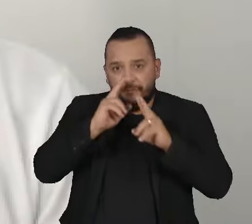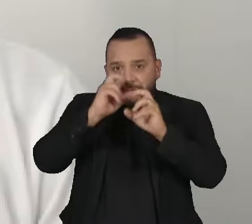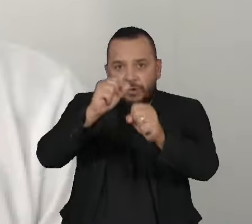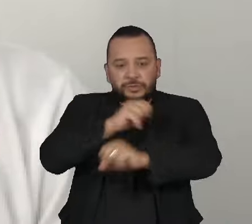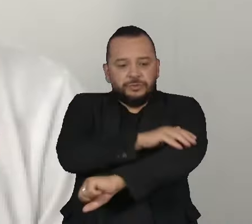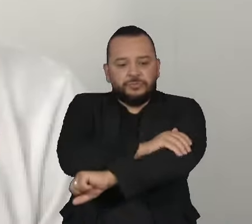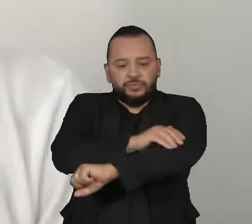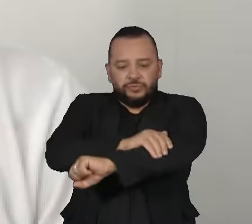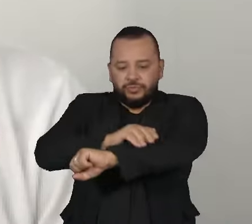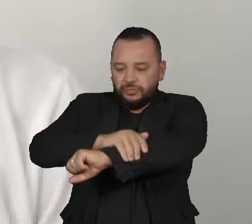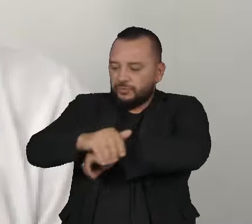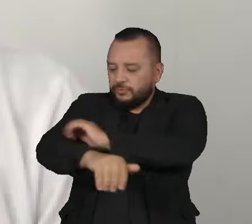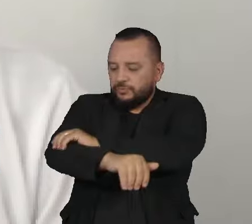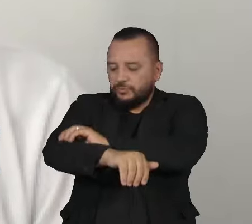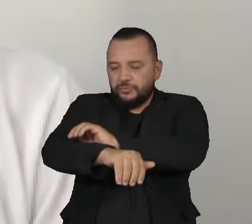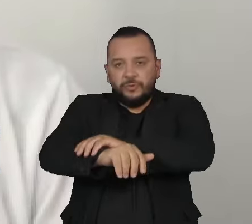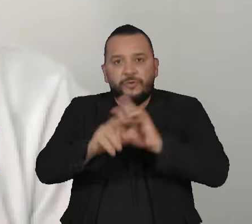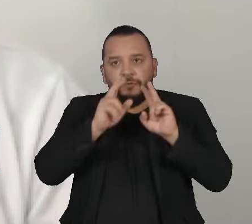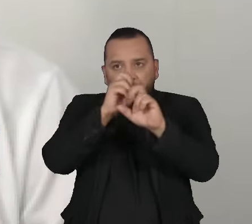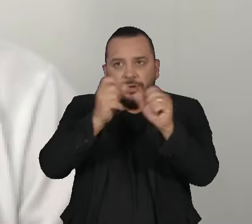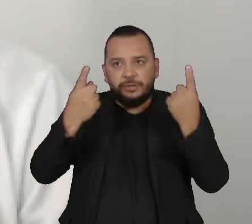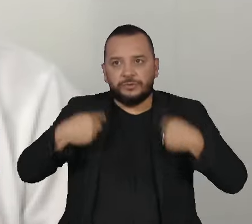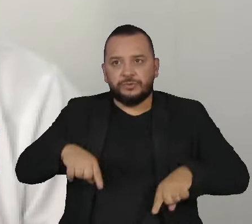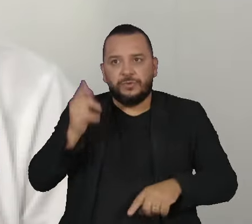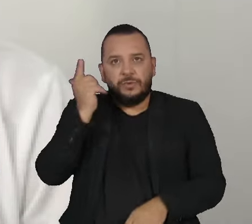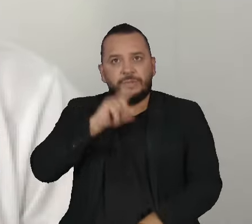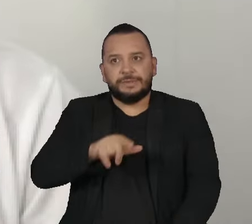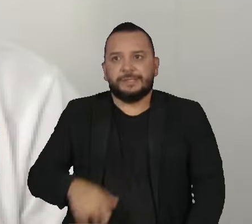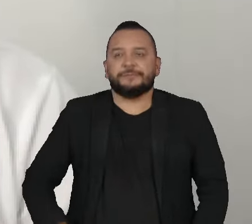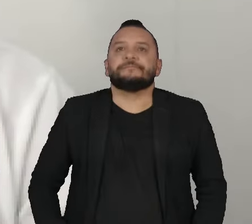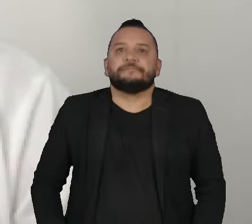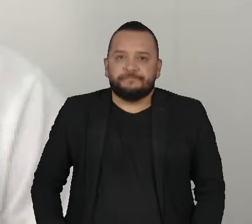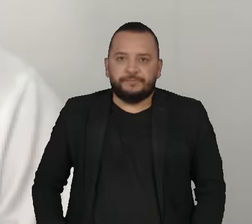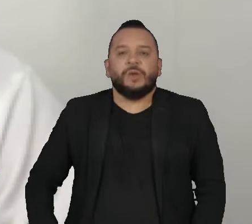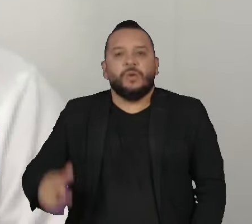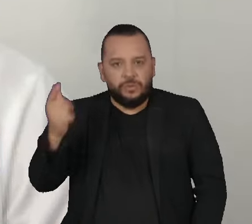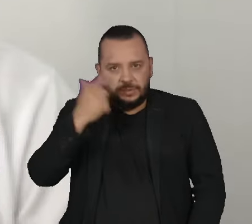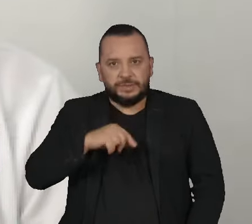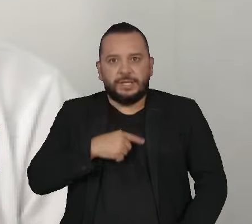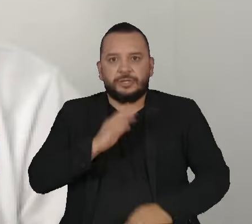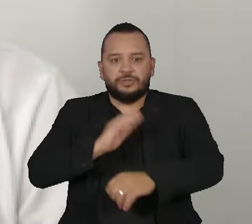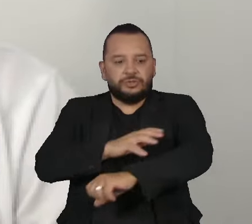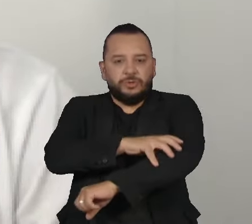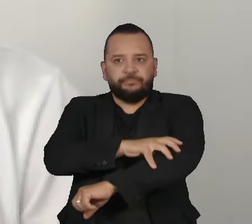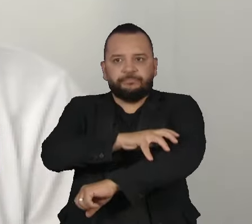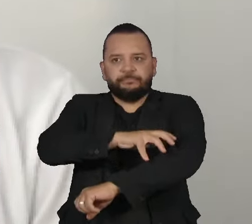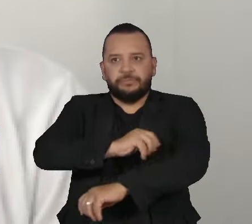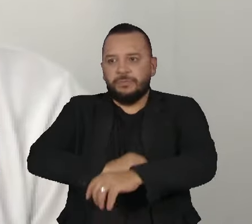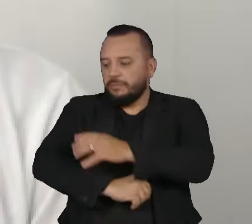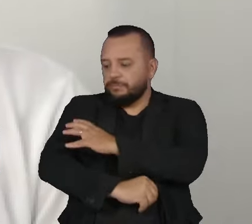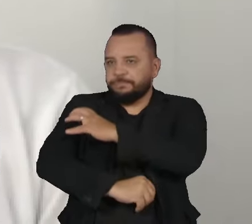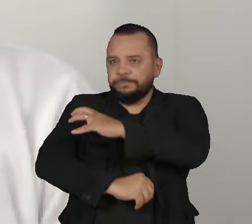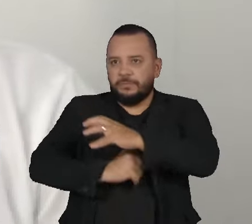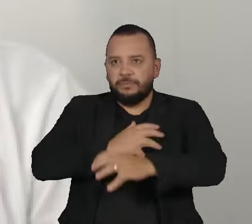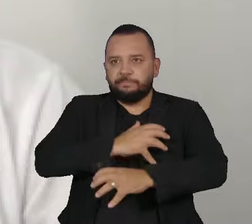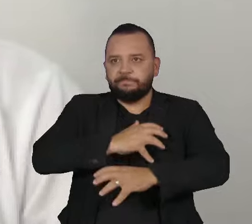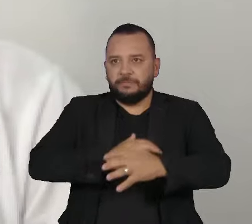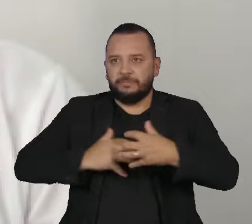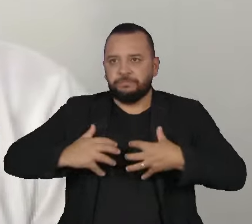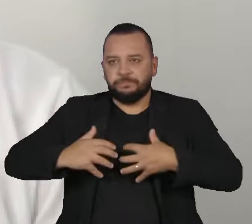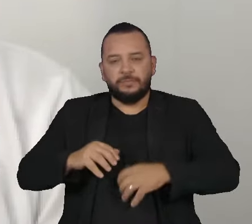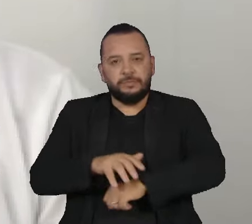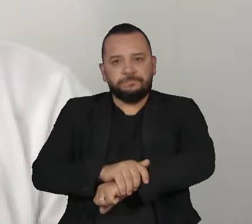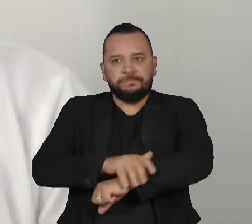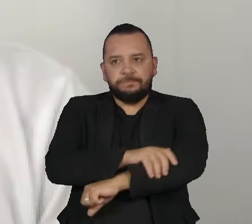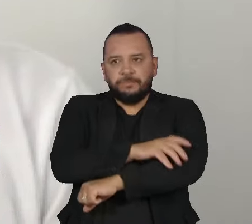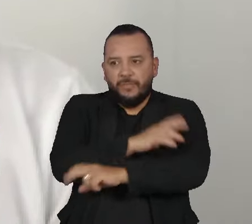A gente pode destacar principalmente o ganho de massa muscular, né, o ganho de força, né? Com